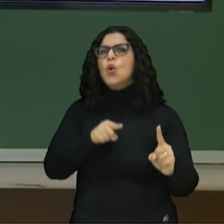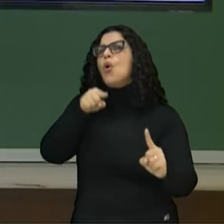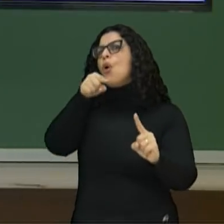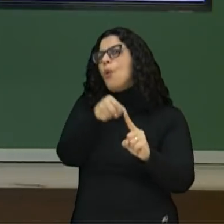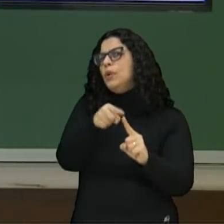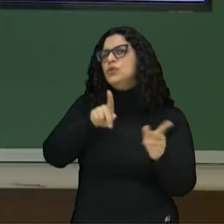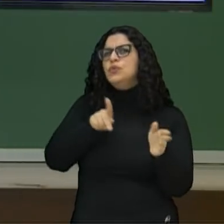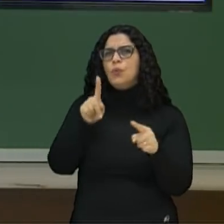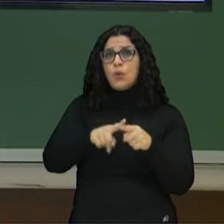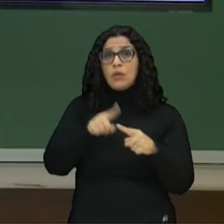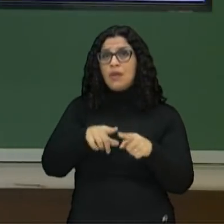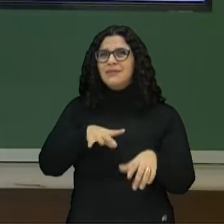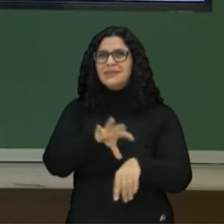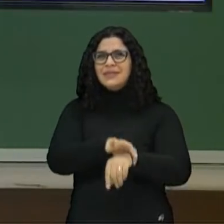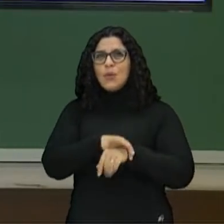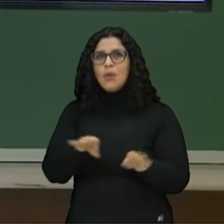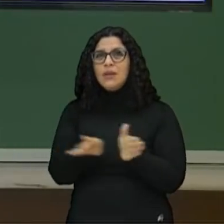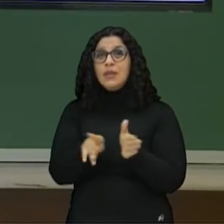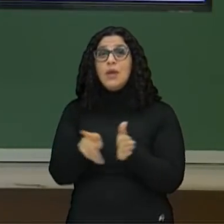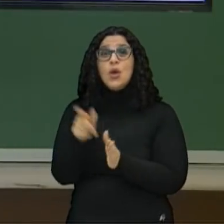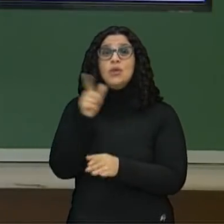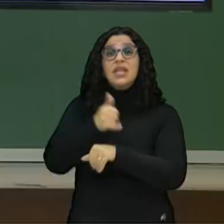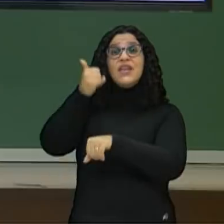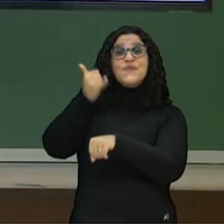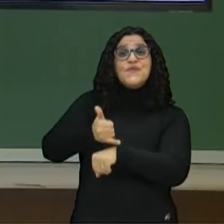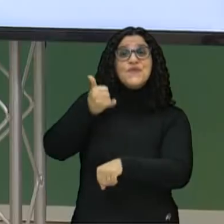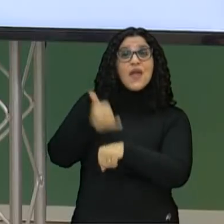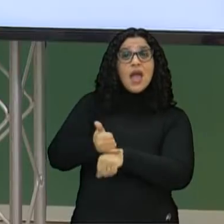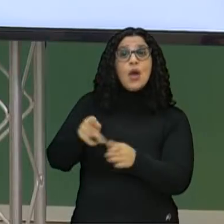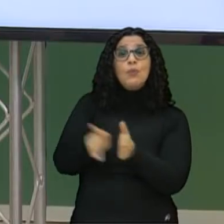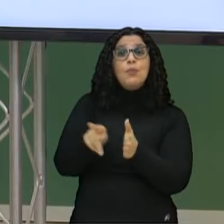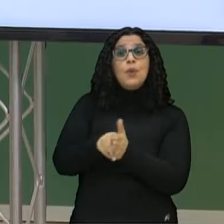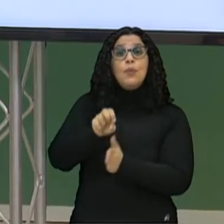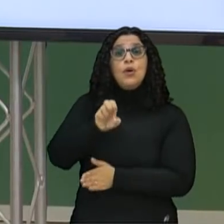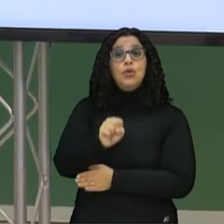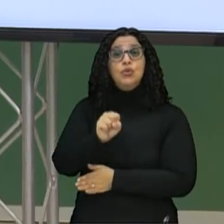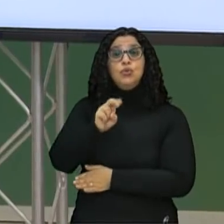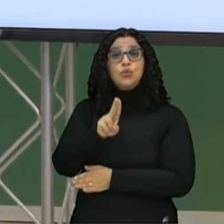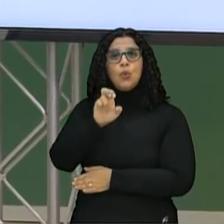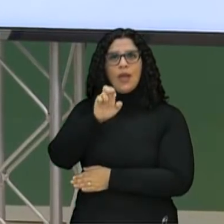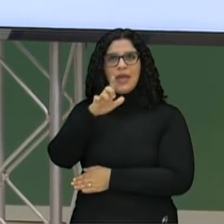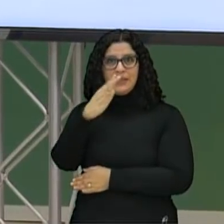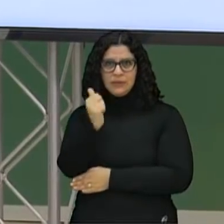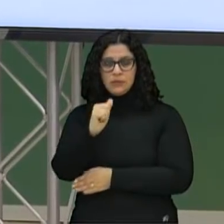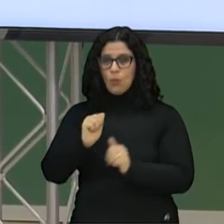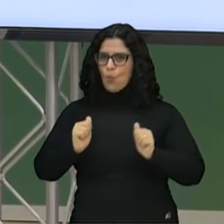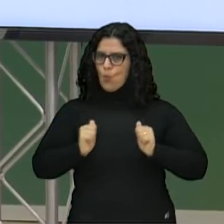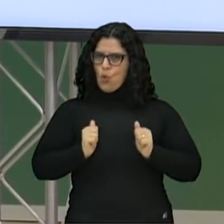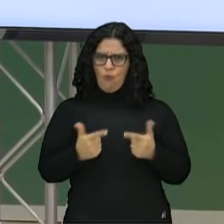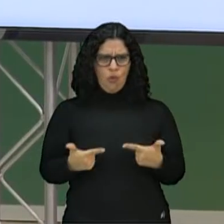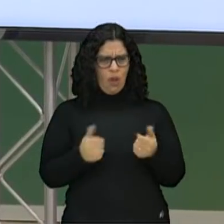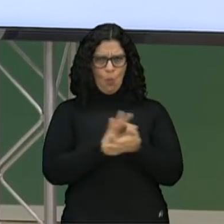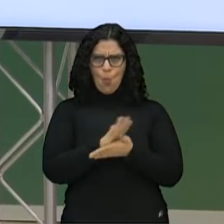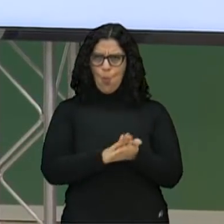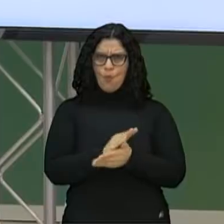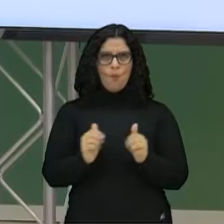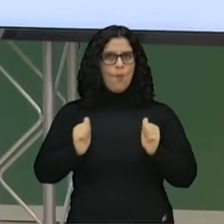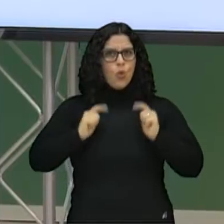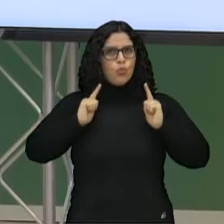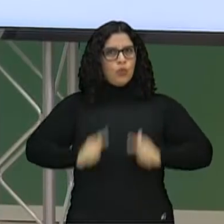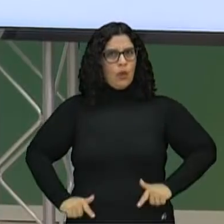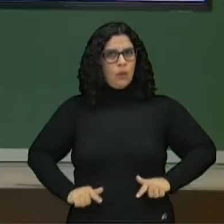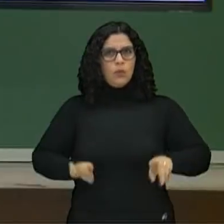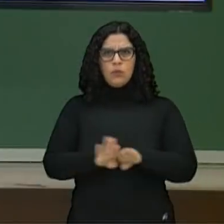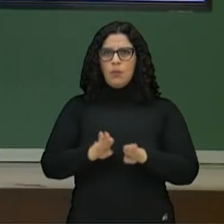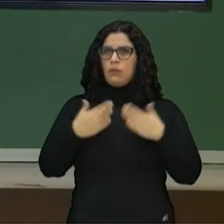objetivo disso? Garantir fornecimento de ferro da Suécia. A Suécia se declarou neutra no conflito, não vou entrar na